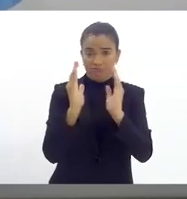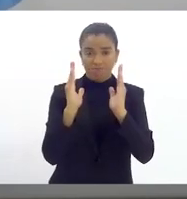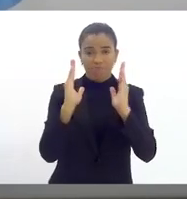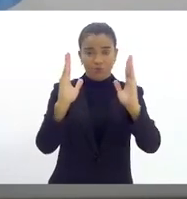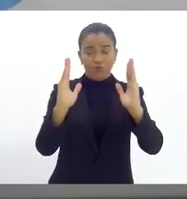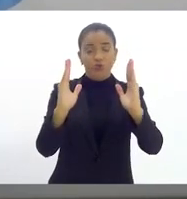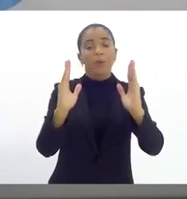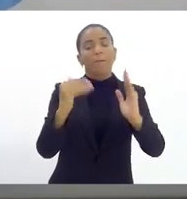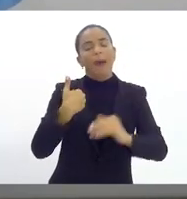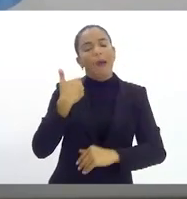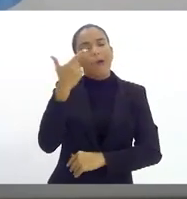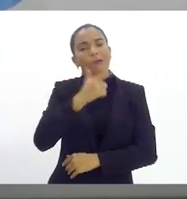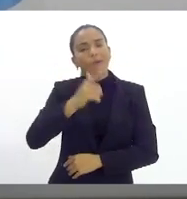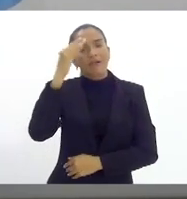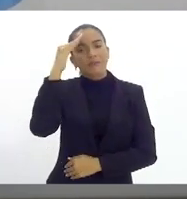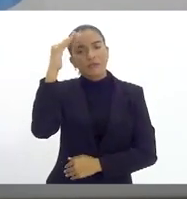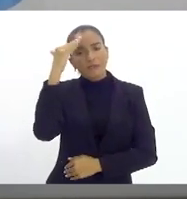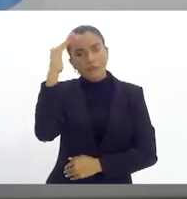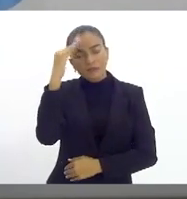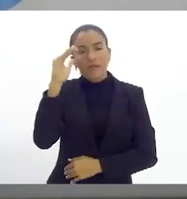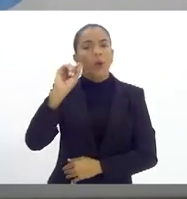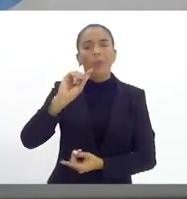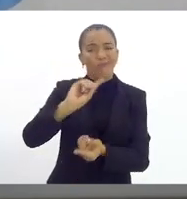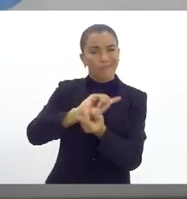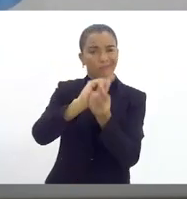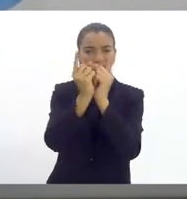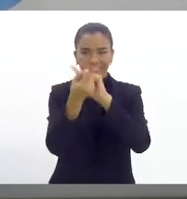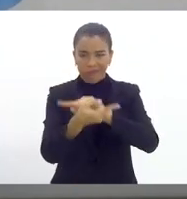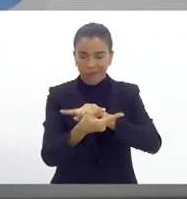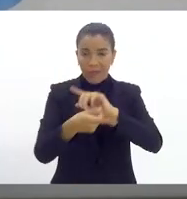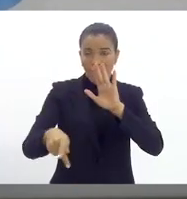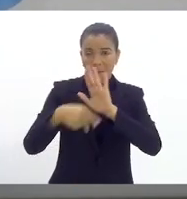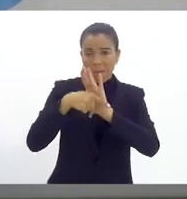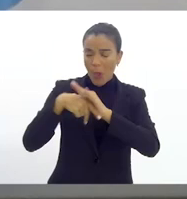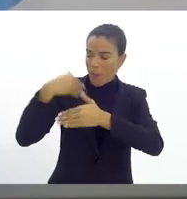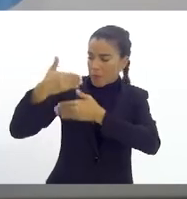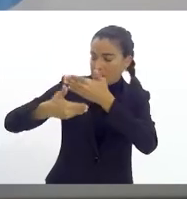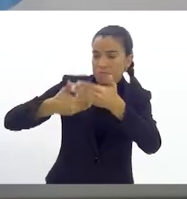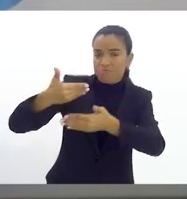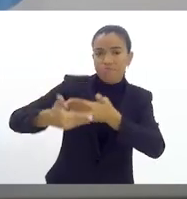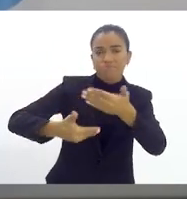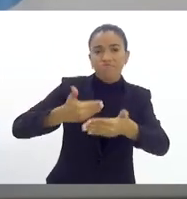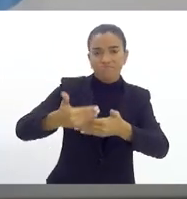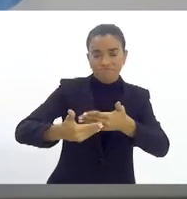para entender a contradição inclusive do próprio processo